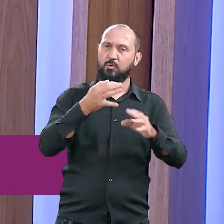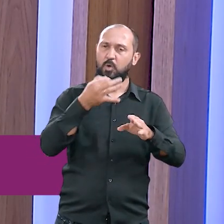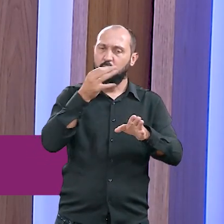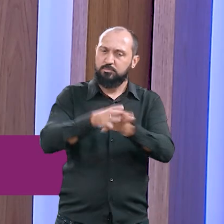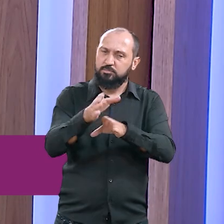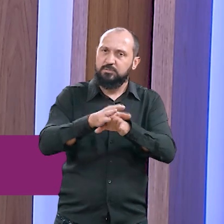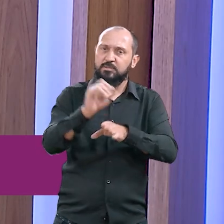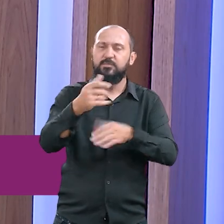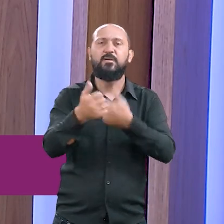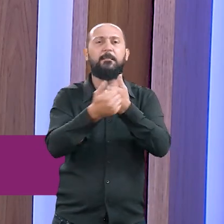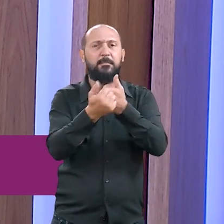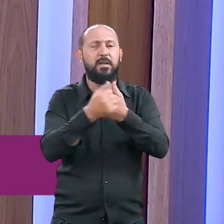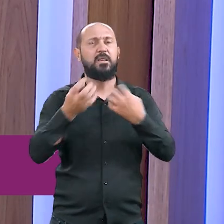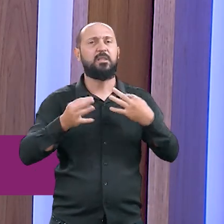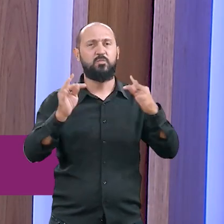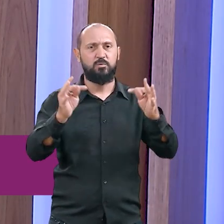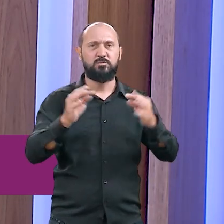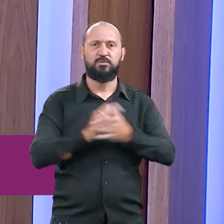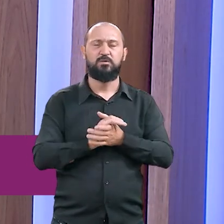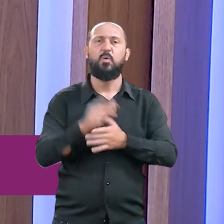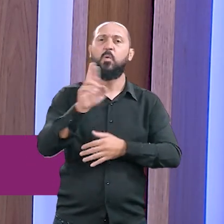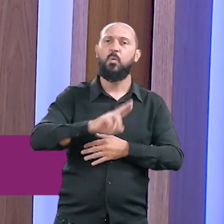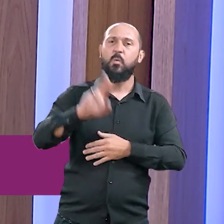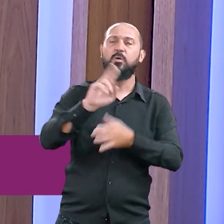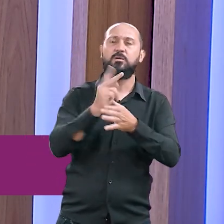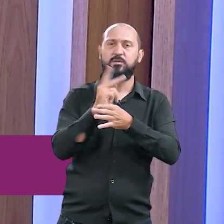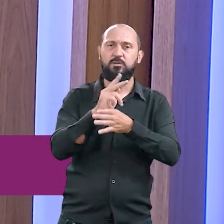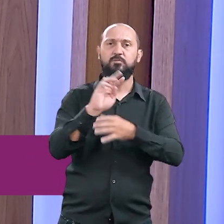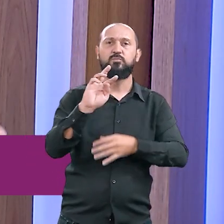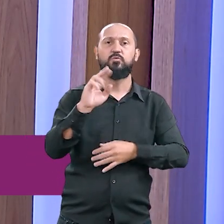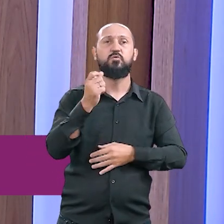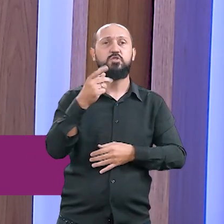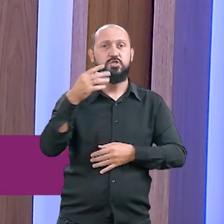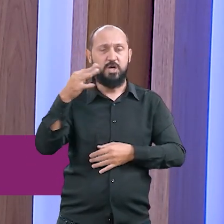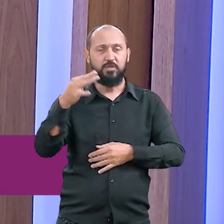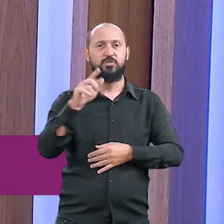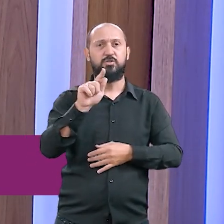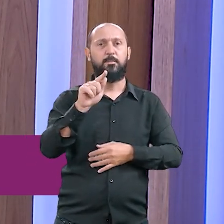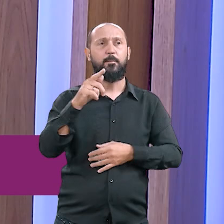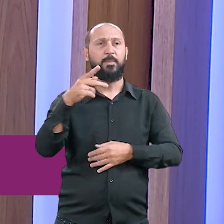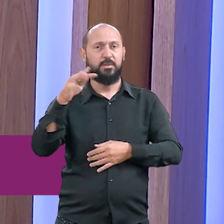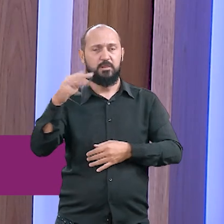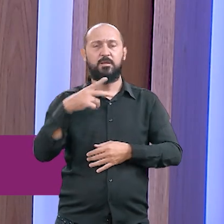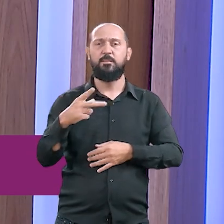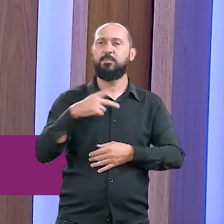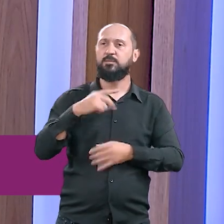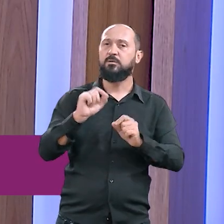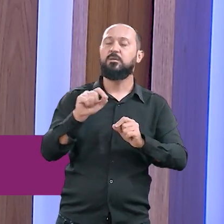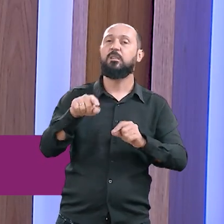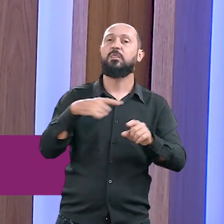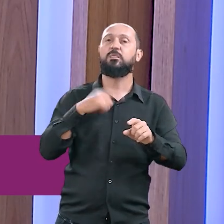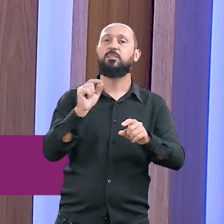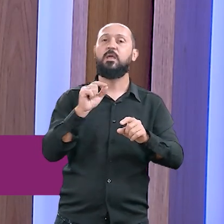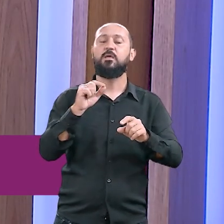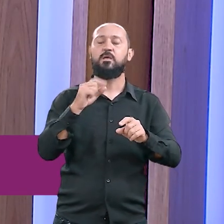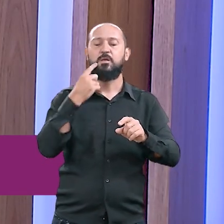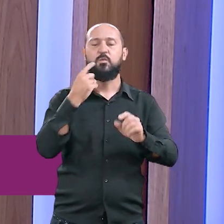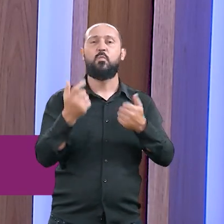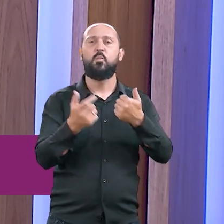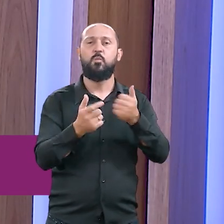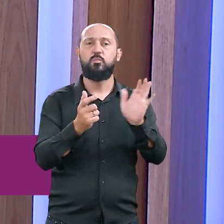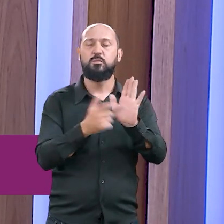uma pessoa que está escutando a sua conversa. Né? Isso está sendo usado para abastecer um sistema para te oferecer uma publicidade contextual. A